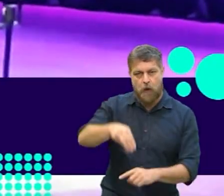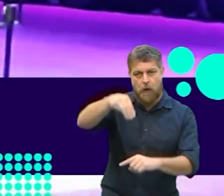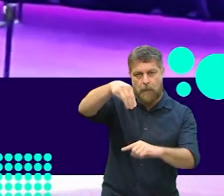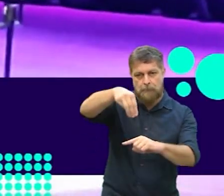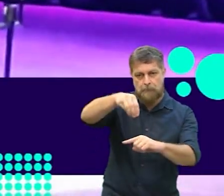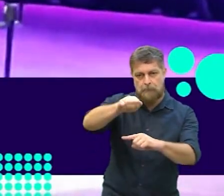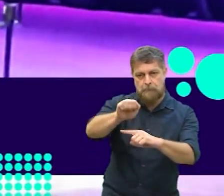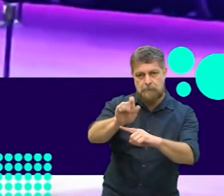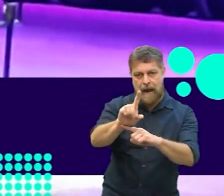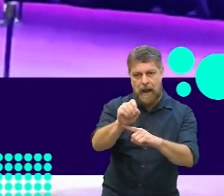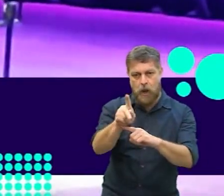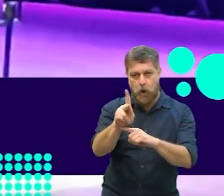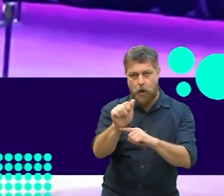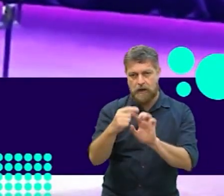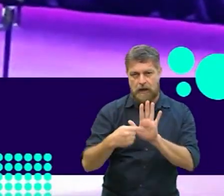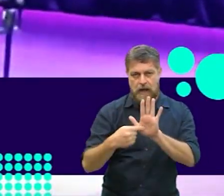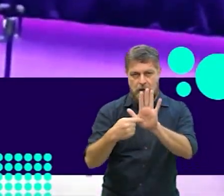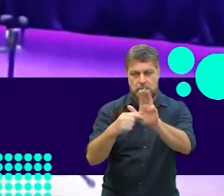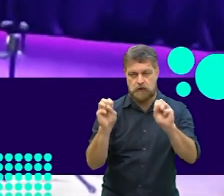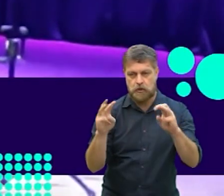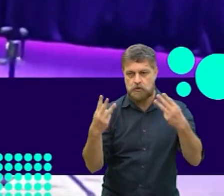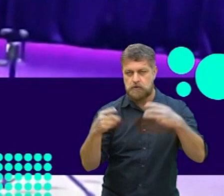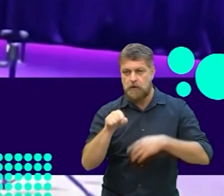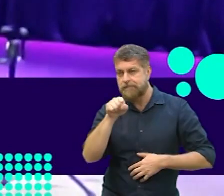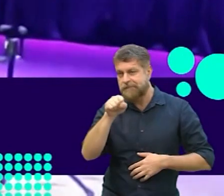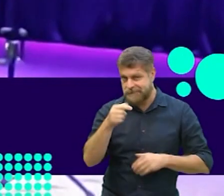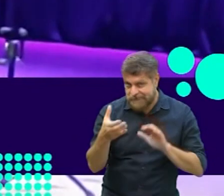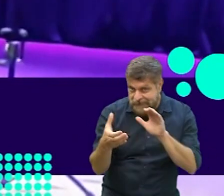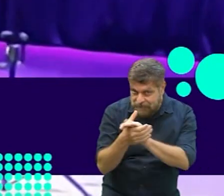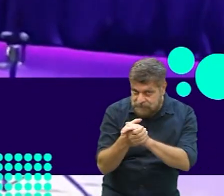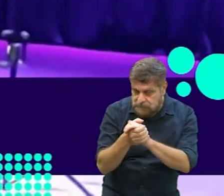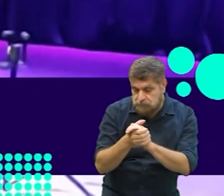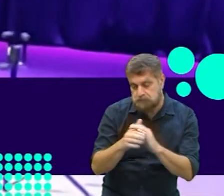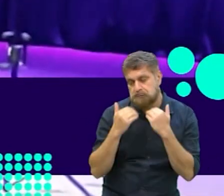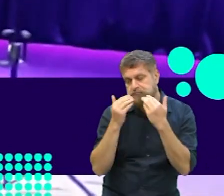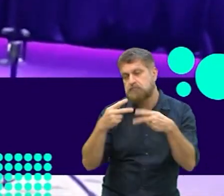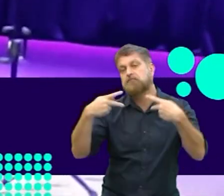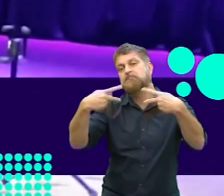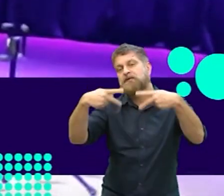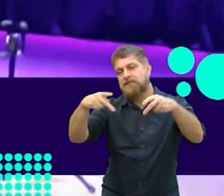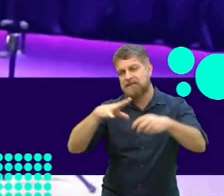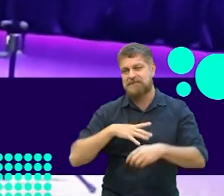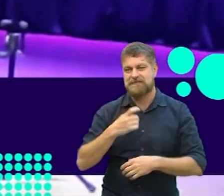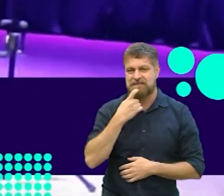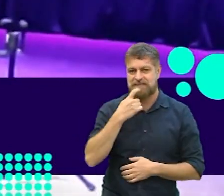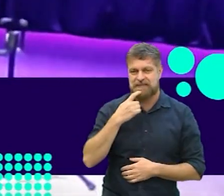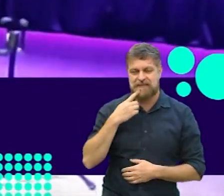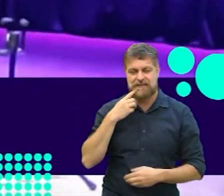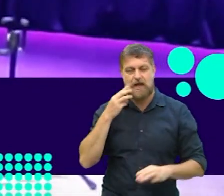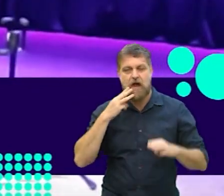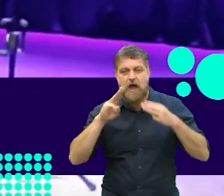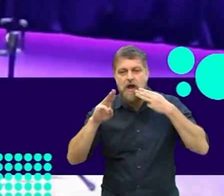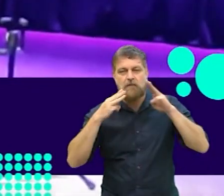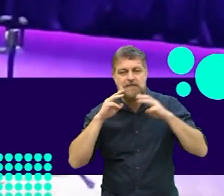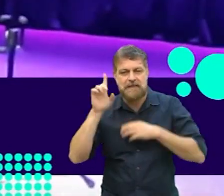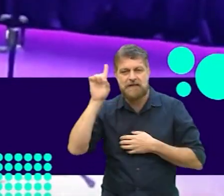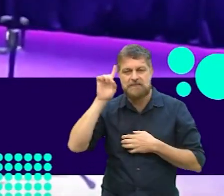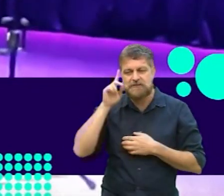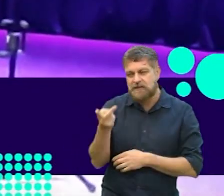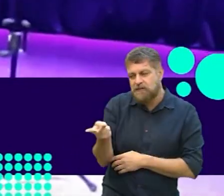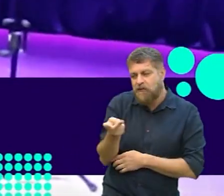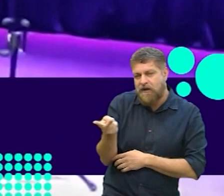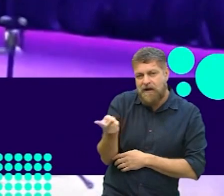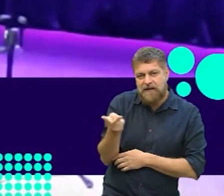Maloca apresentam o espetáculo Quem Mandou Você Casar, em Campinas. Muitas histórias e músicas do cotidiano do